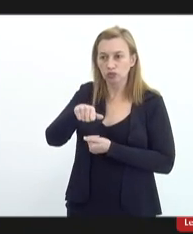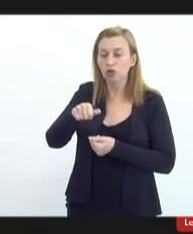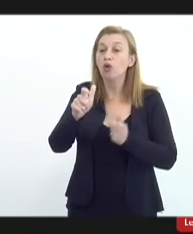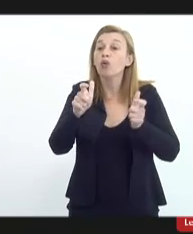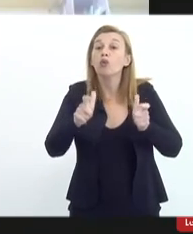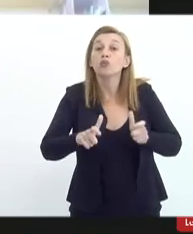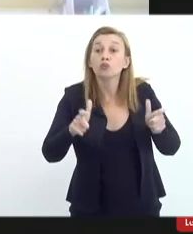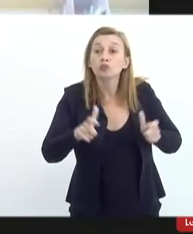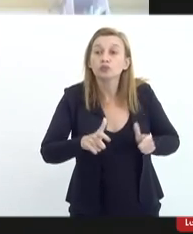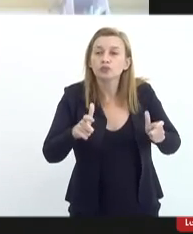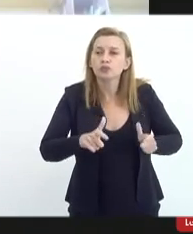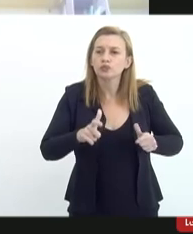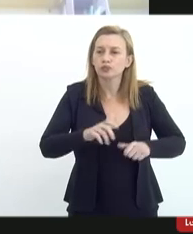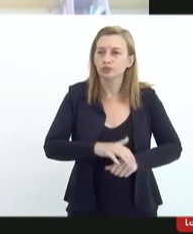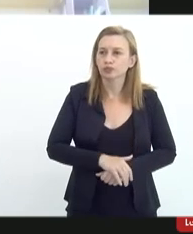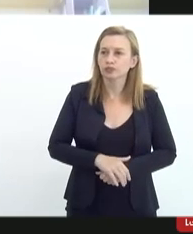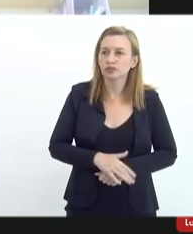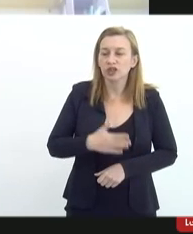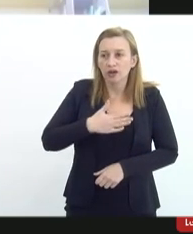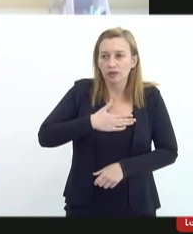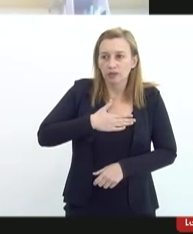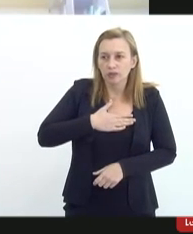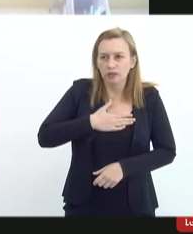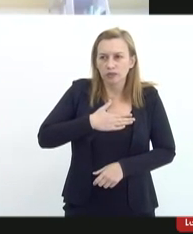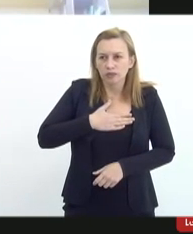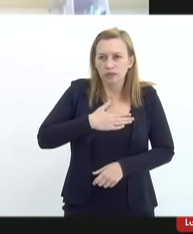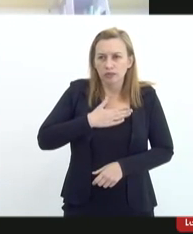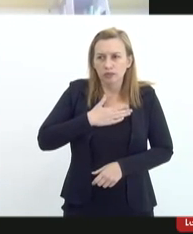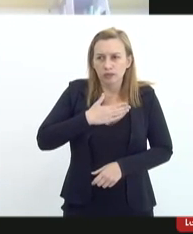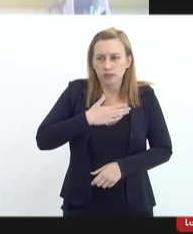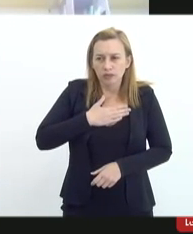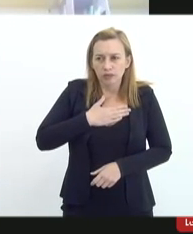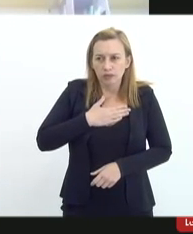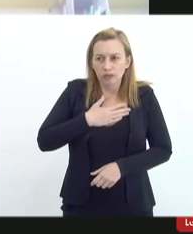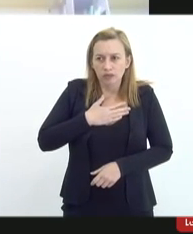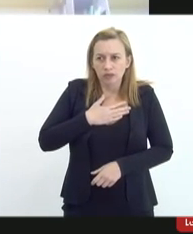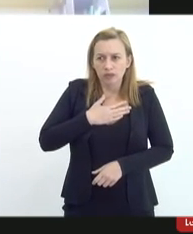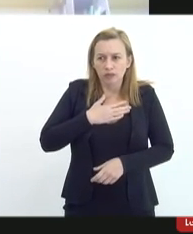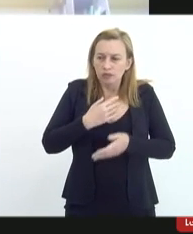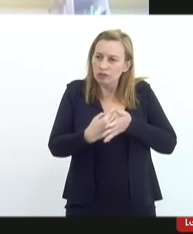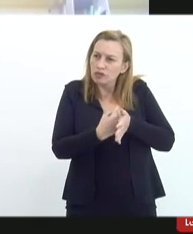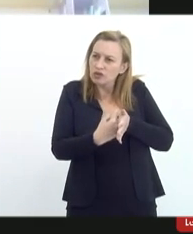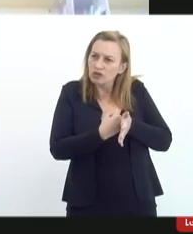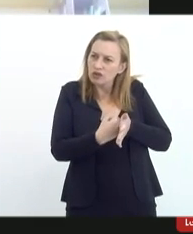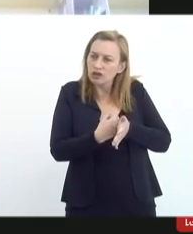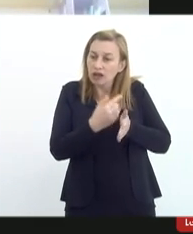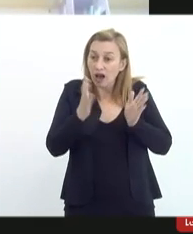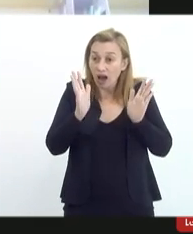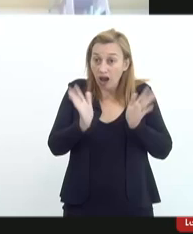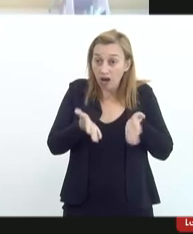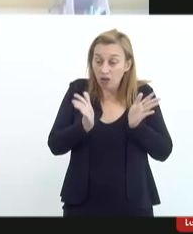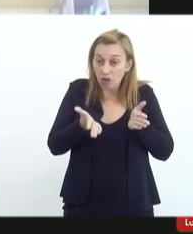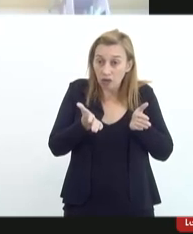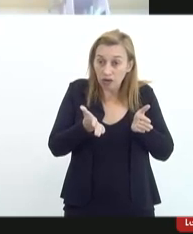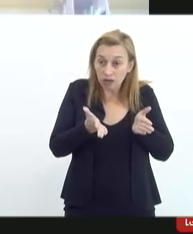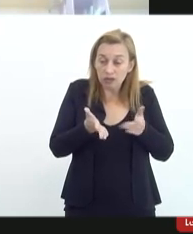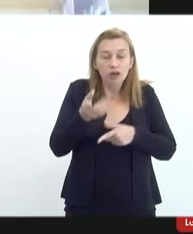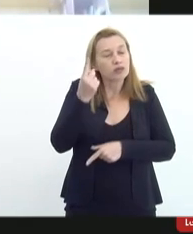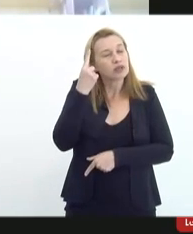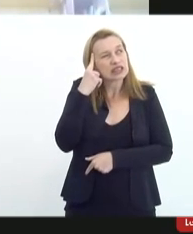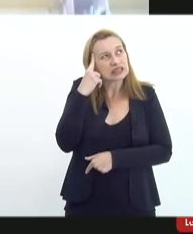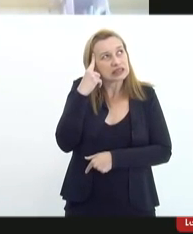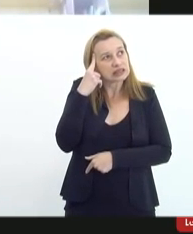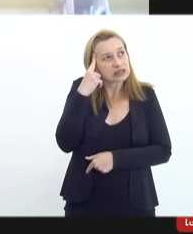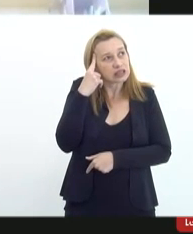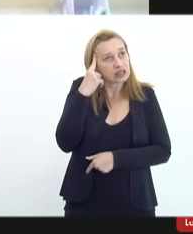onde a minha forma de me ver no aqui e no agora implica em pensar